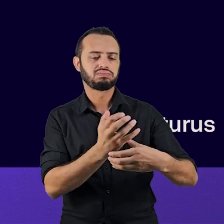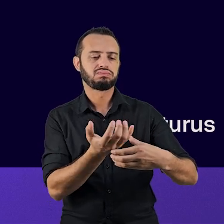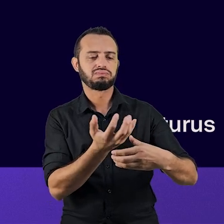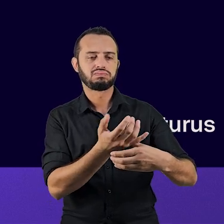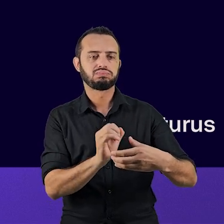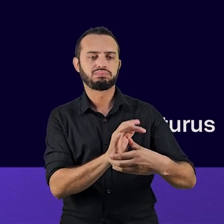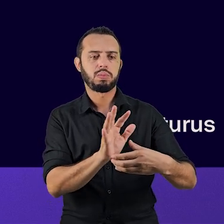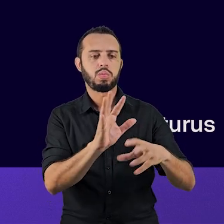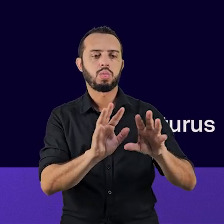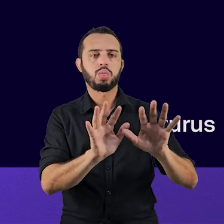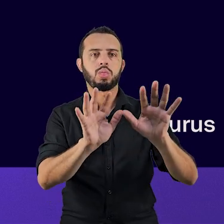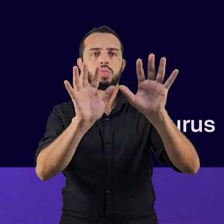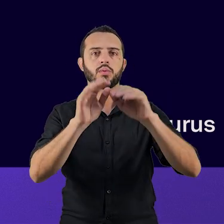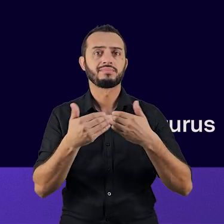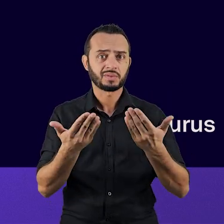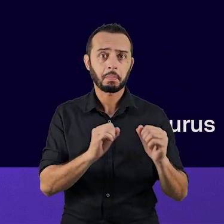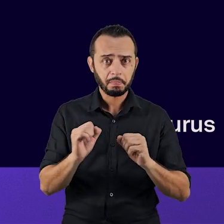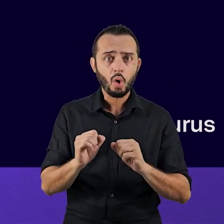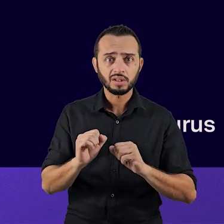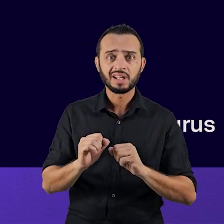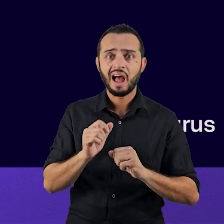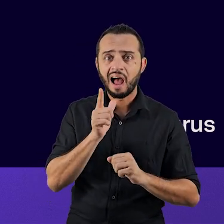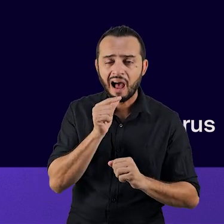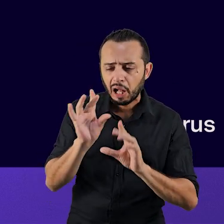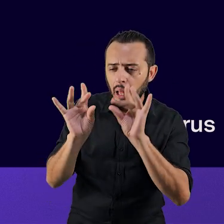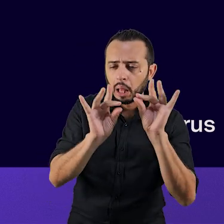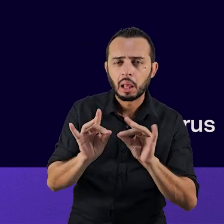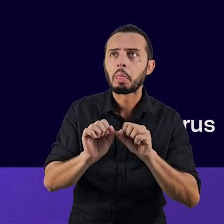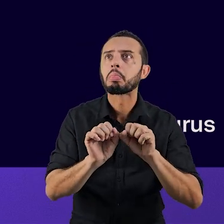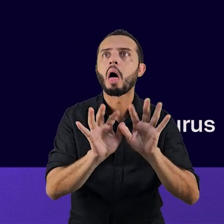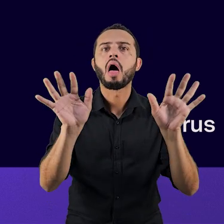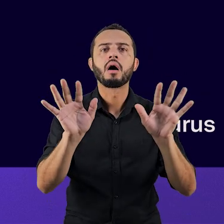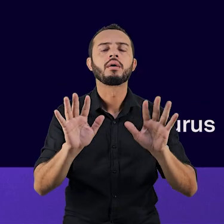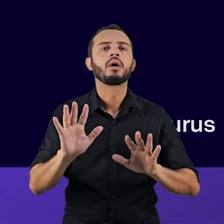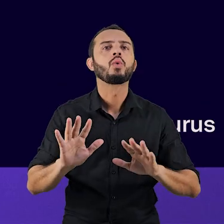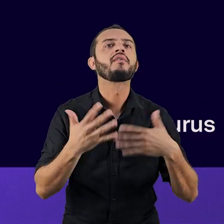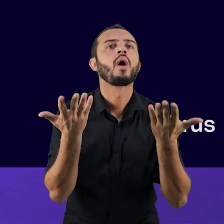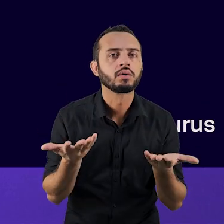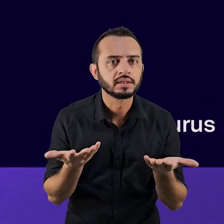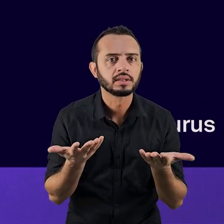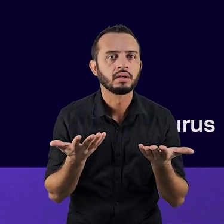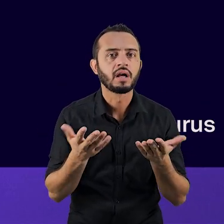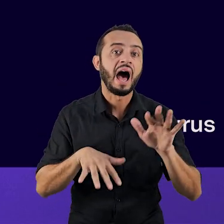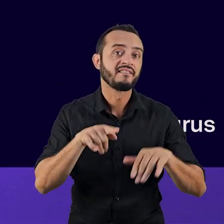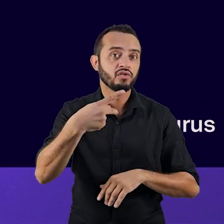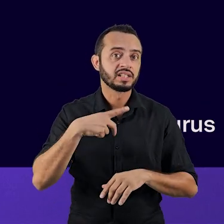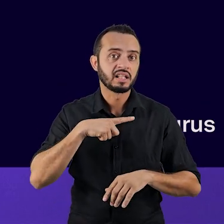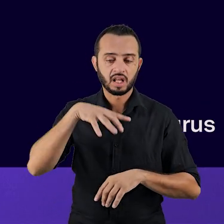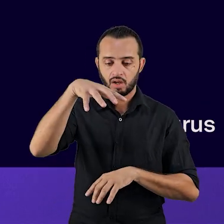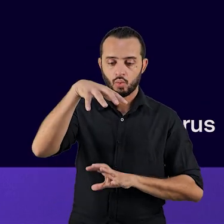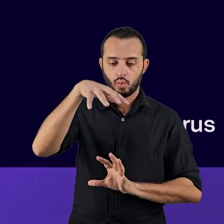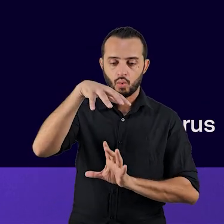se espalhar pela minha cozinha. Tá? Então veja, qual cenário vai acontecer? Eu não sei. Tá? Mas se